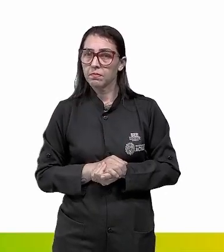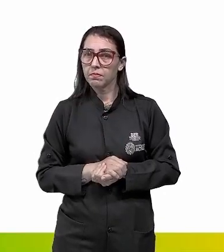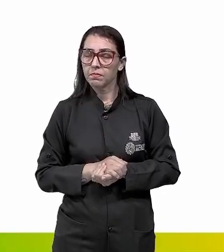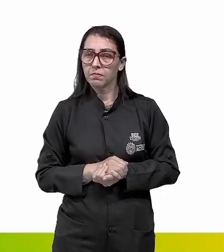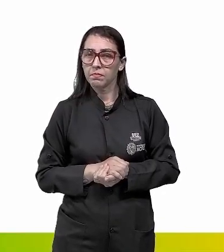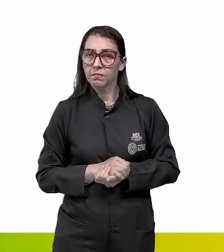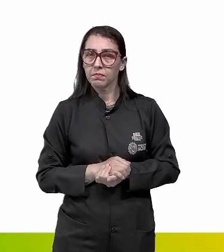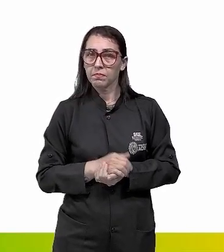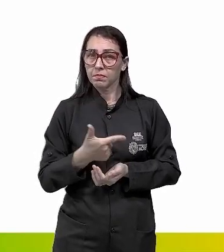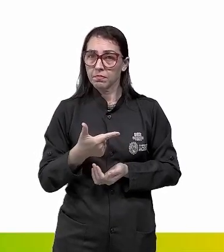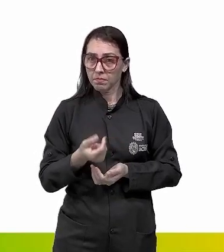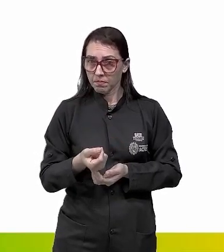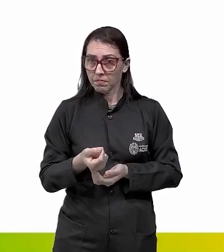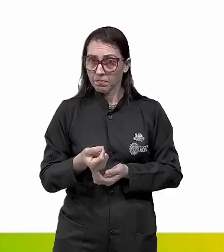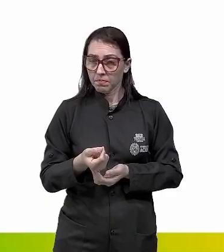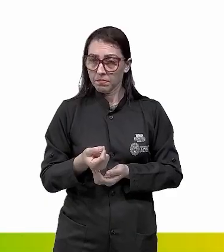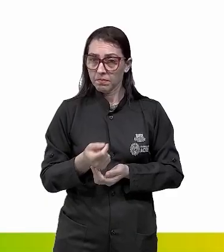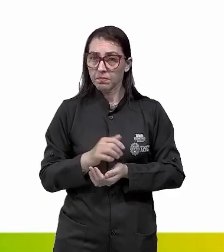vezes 5 é 20.